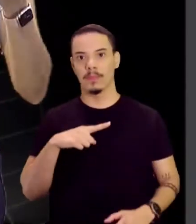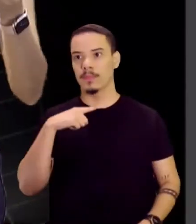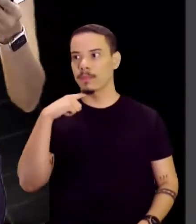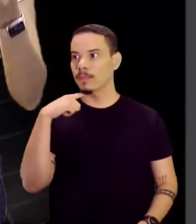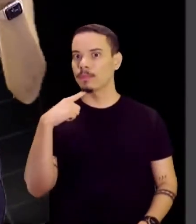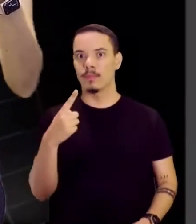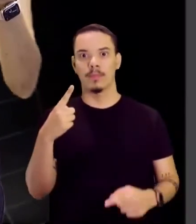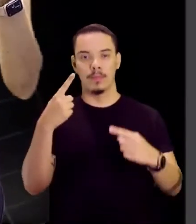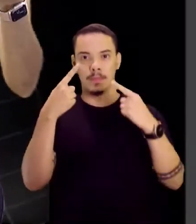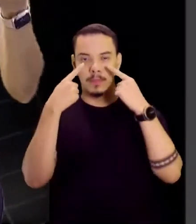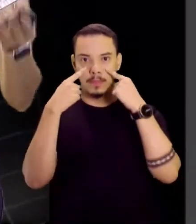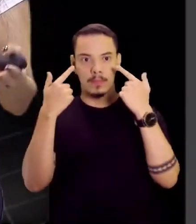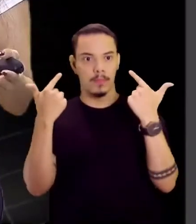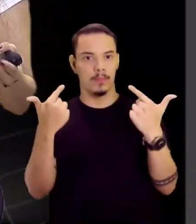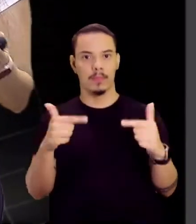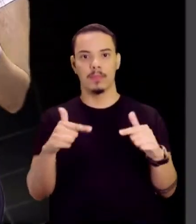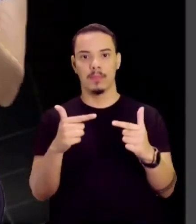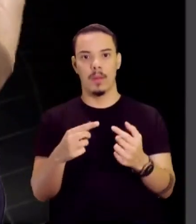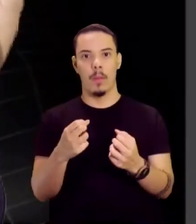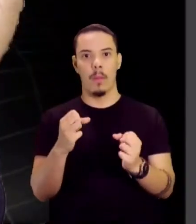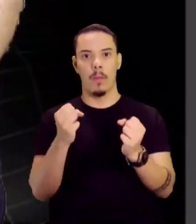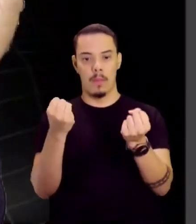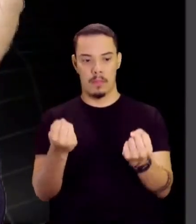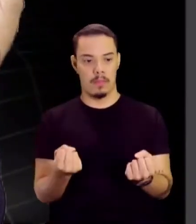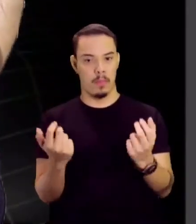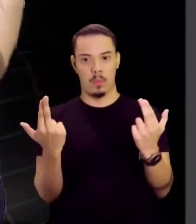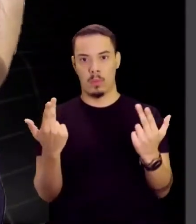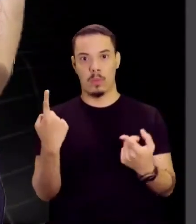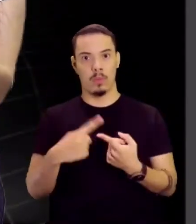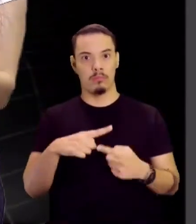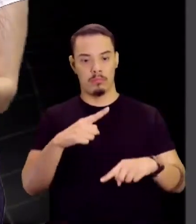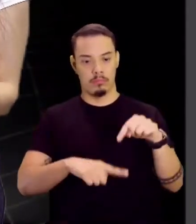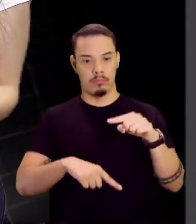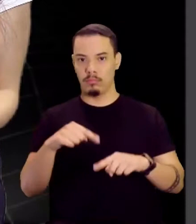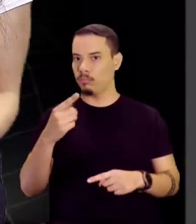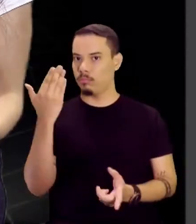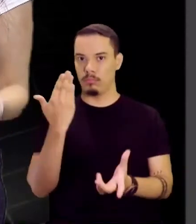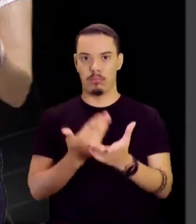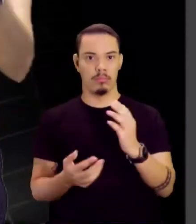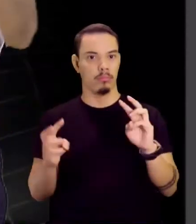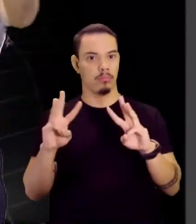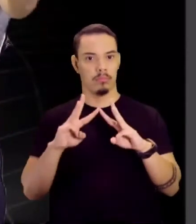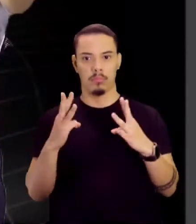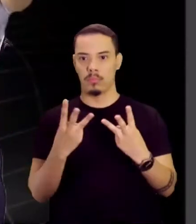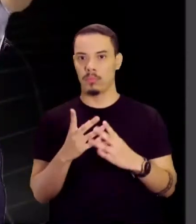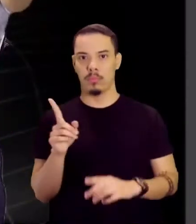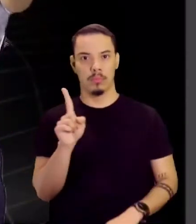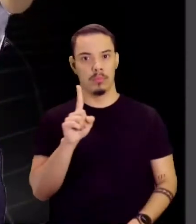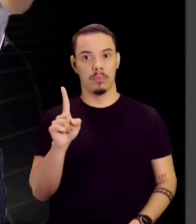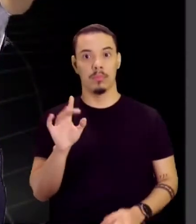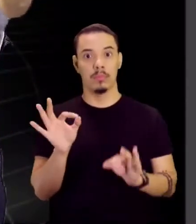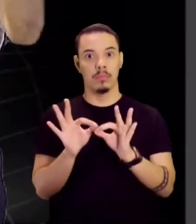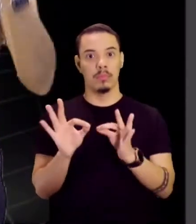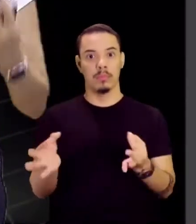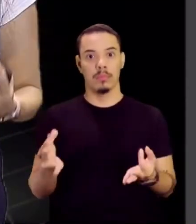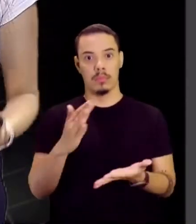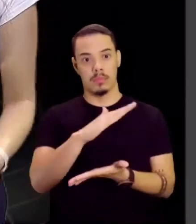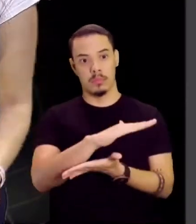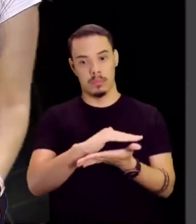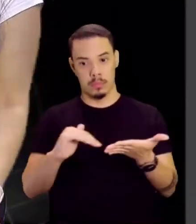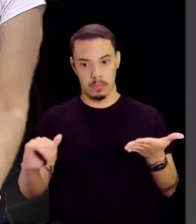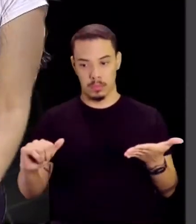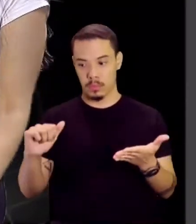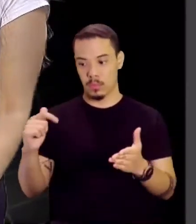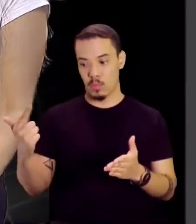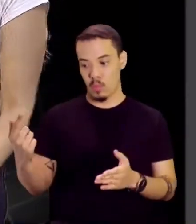pessoal, o peso se tornar igual, porque esses objetos, eles não estão perdendo massa, eles estão simplesmente saindo de uma posição